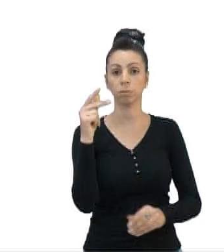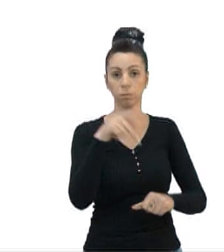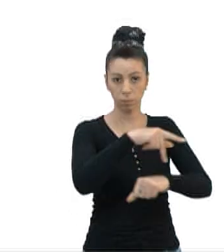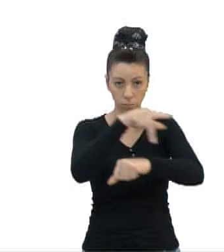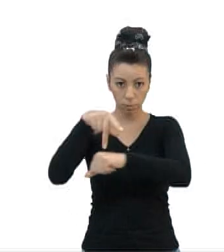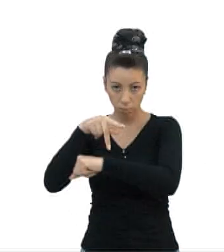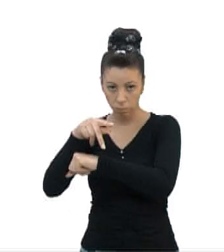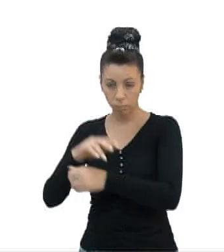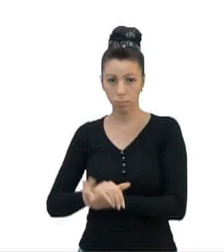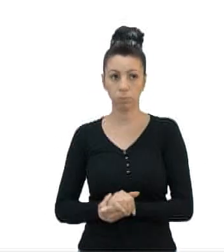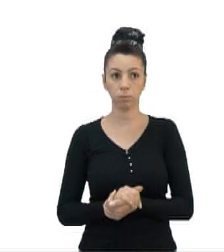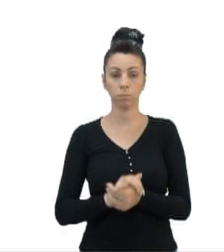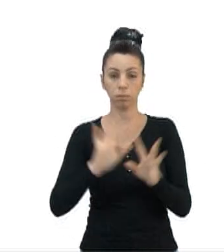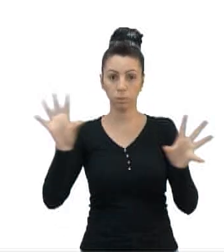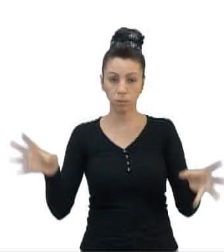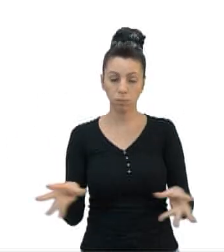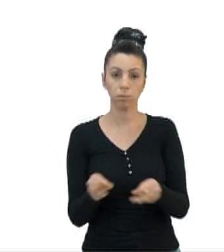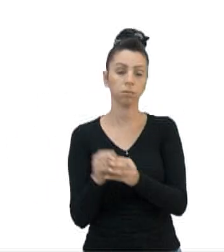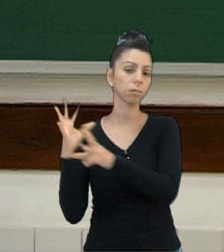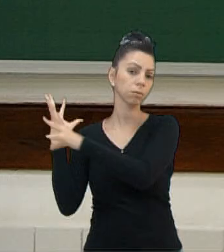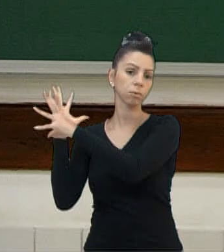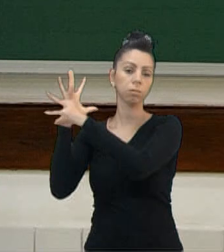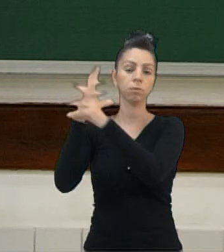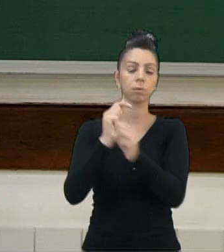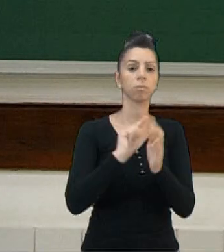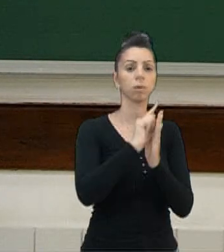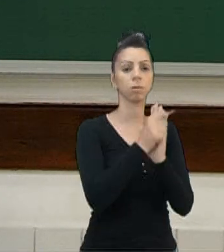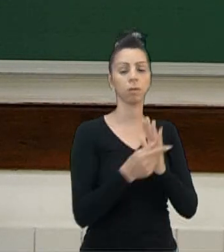só revisando, vamos lembrar ali o gênero